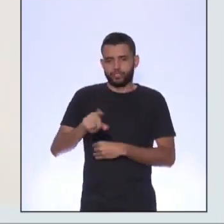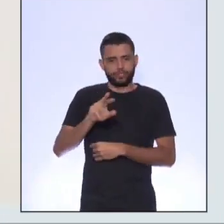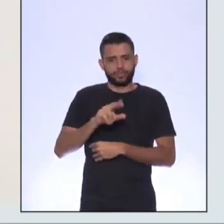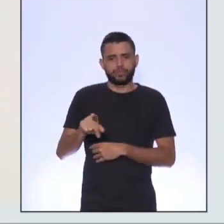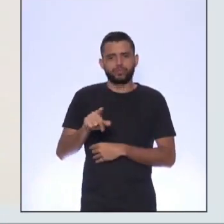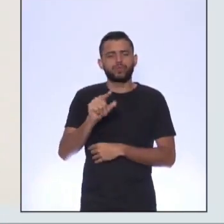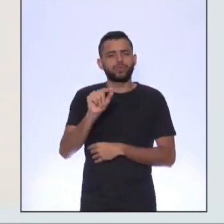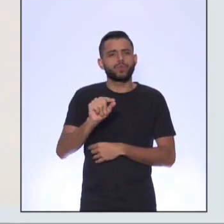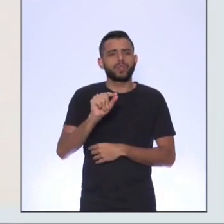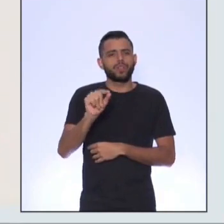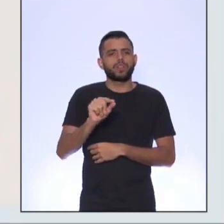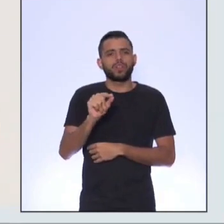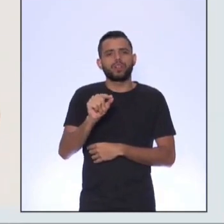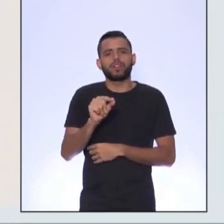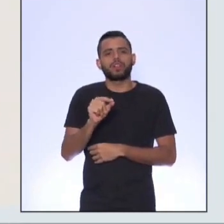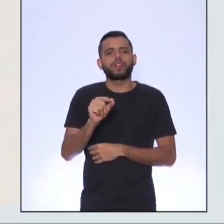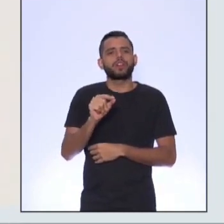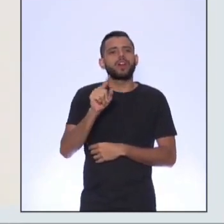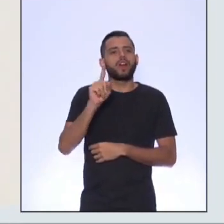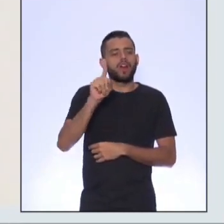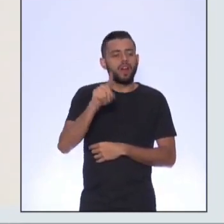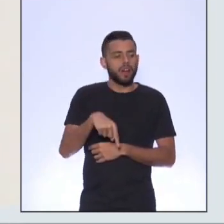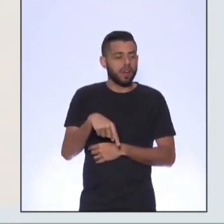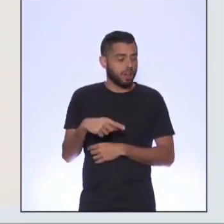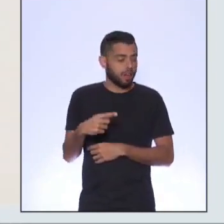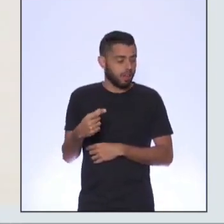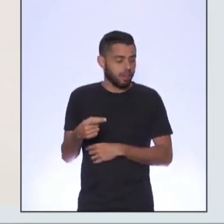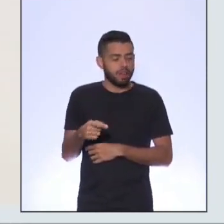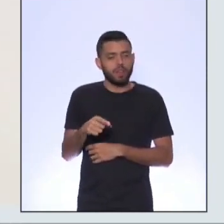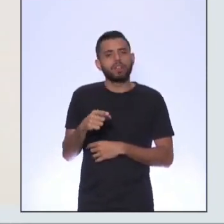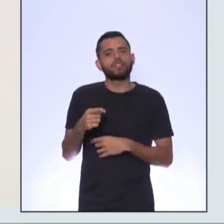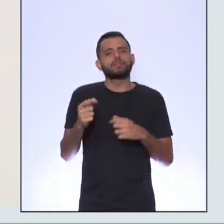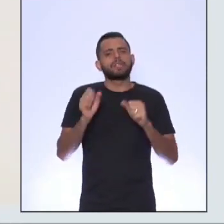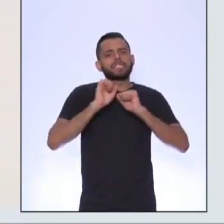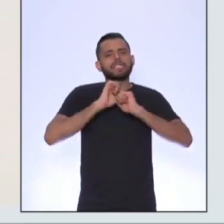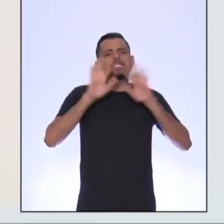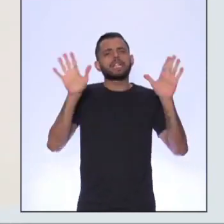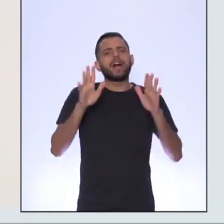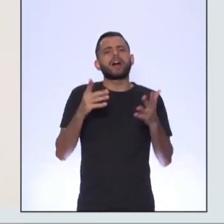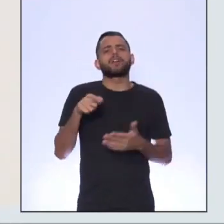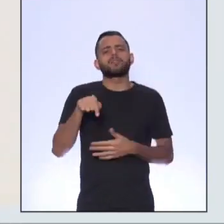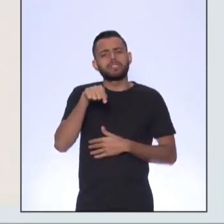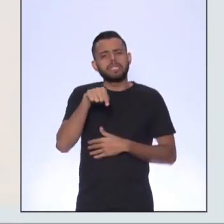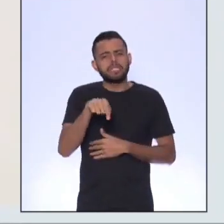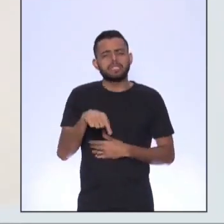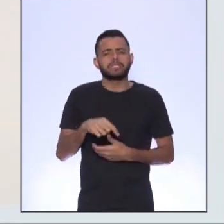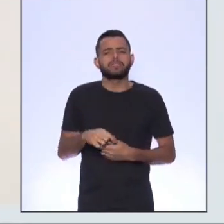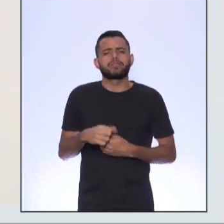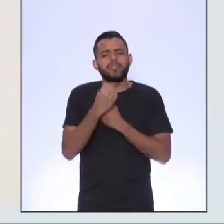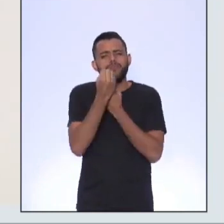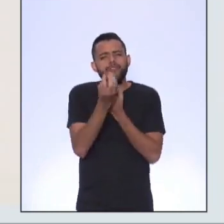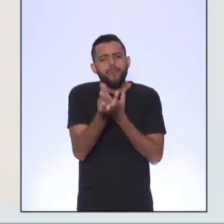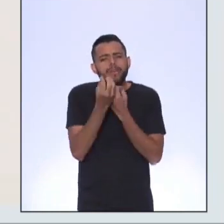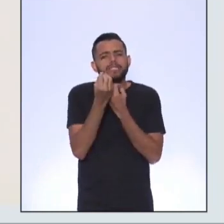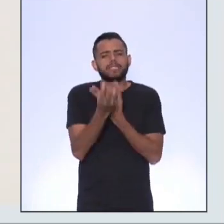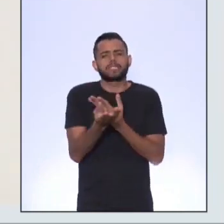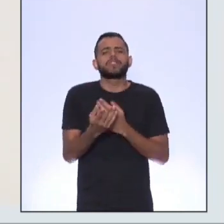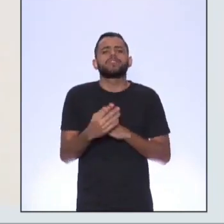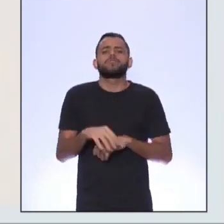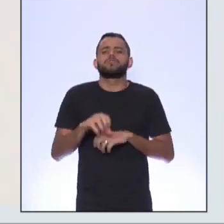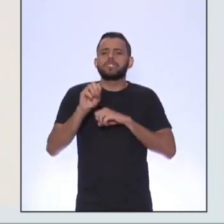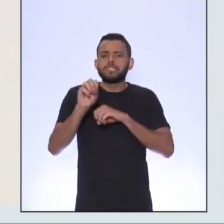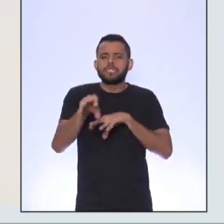privilegia, né, uma coisa mais objetiva, racional, a informação, o